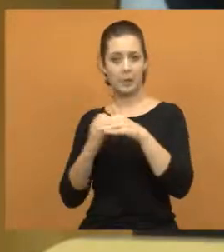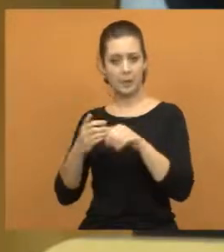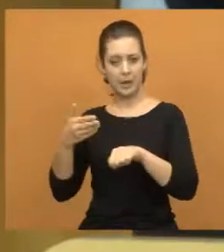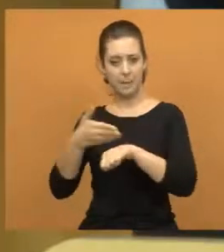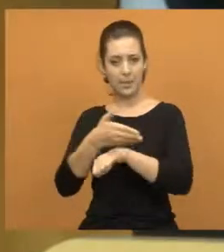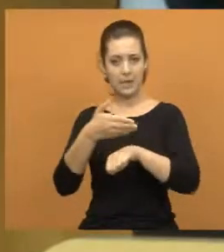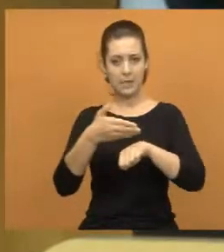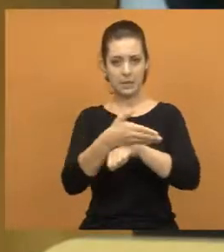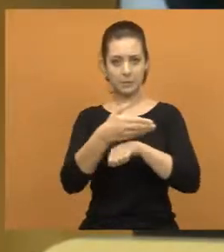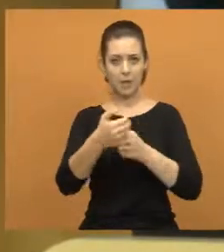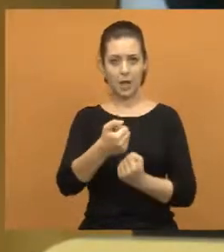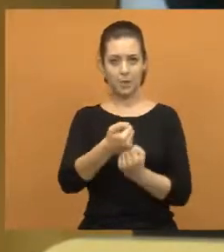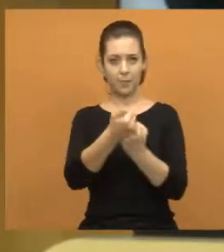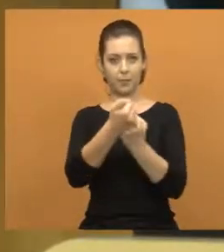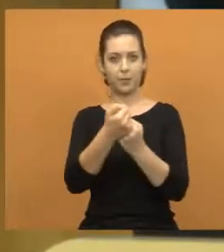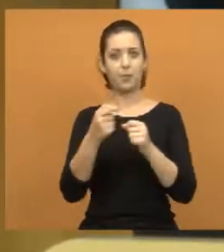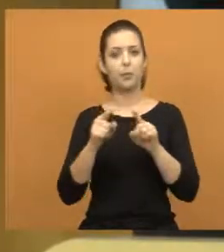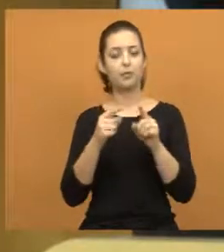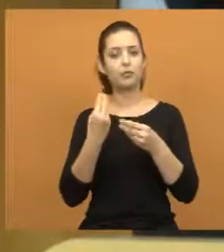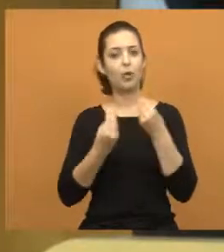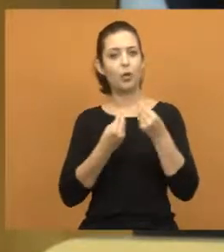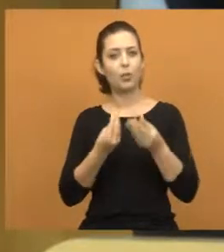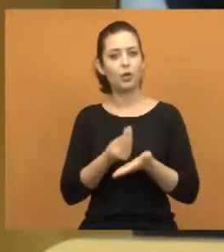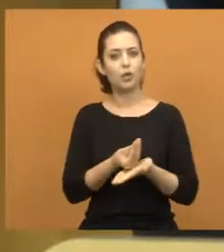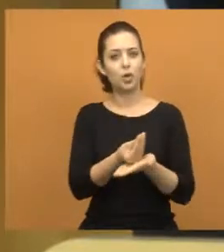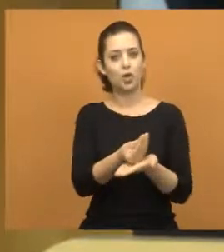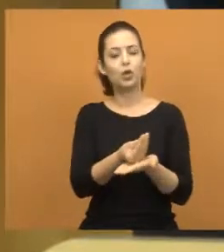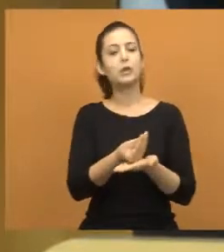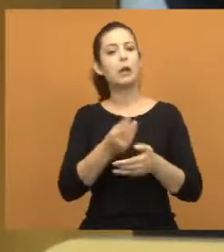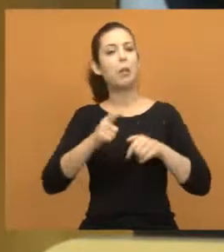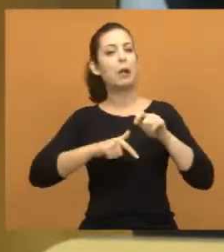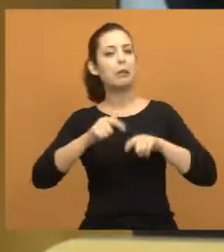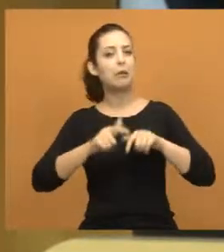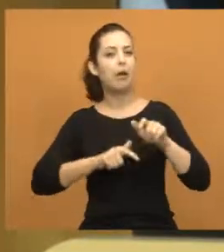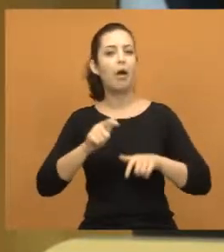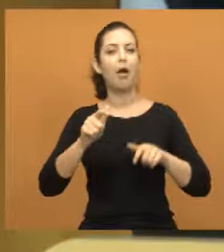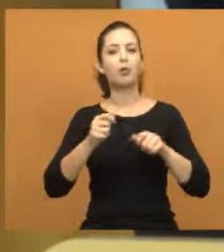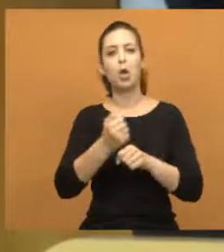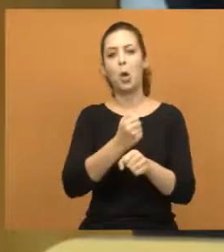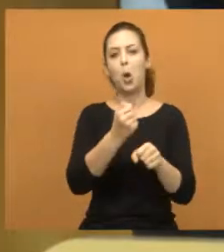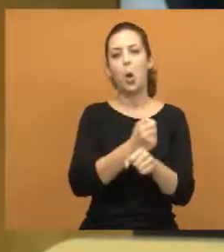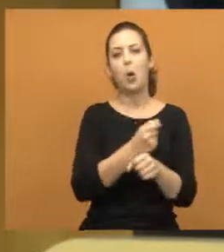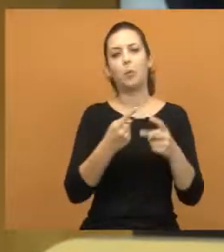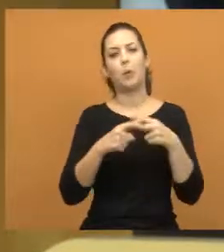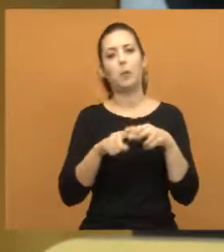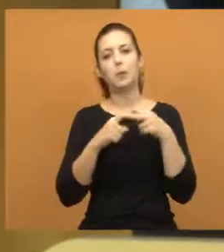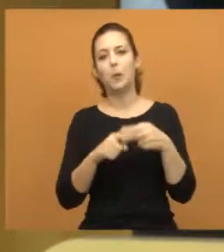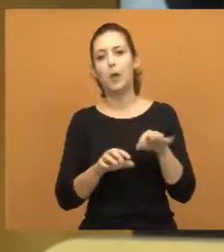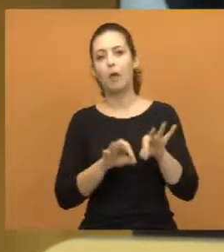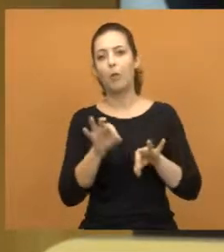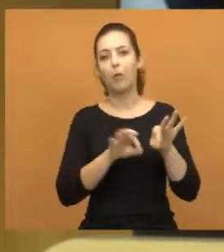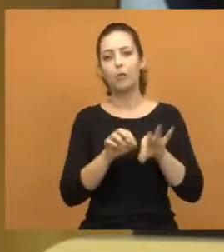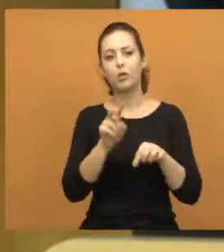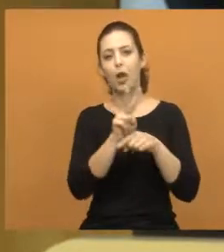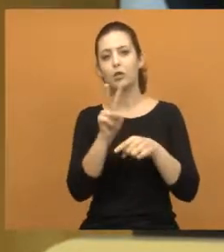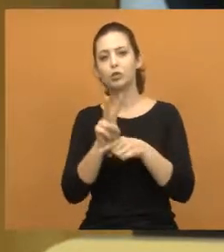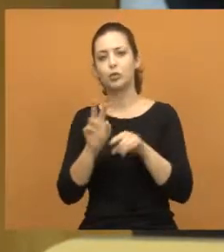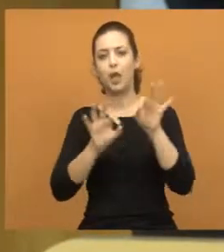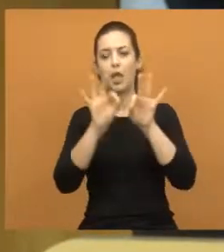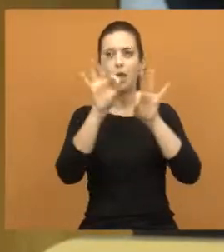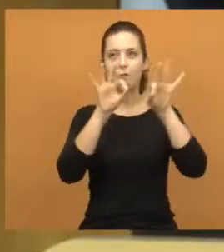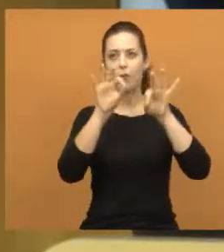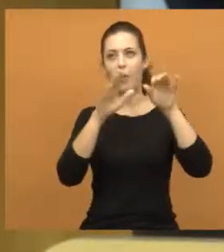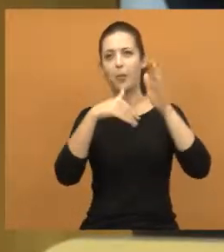programa dar-se sob a forma de doações de materiais, realizações de obras de manutenção, conservação, reforma